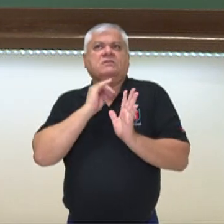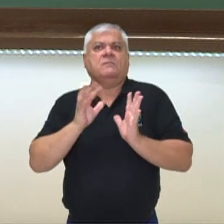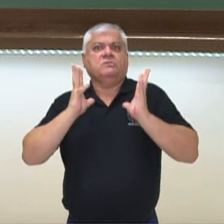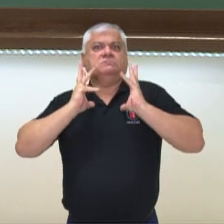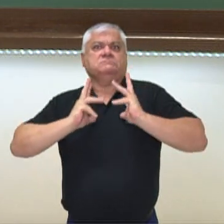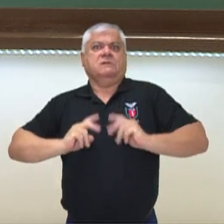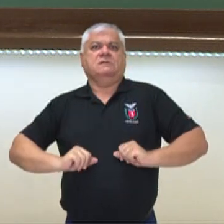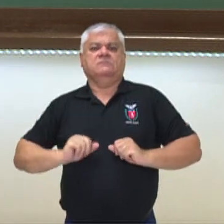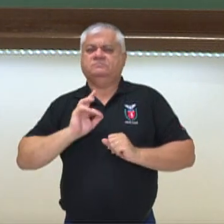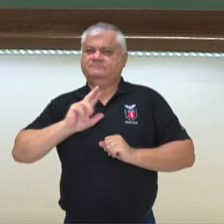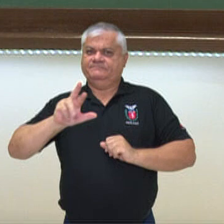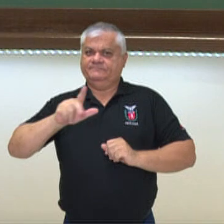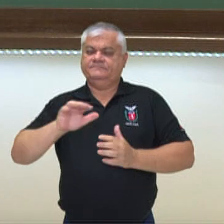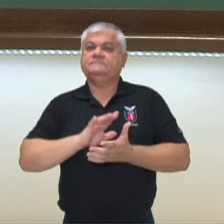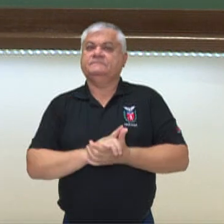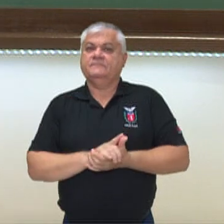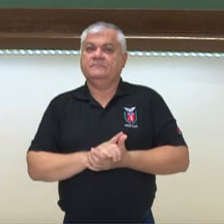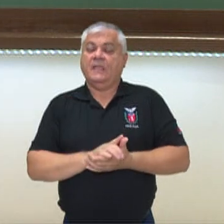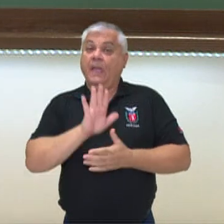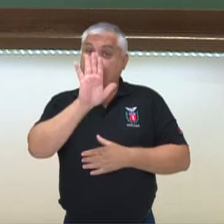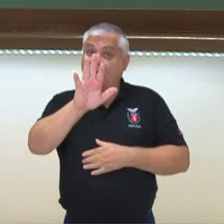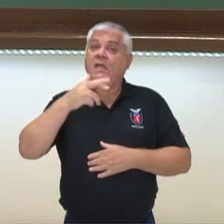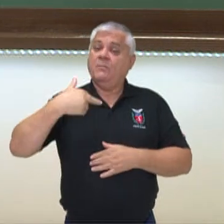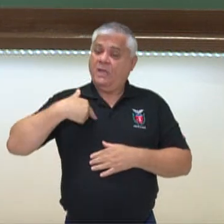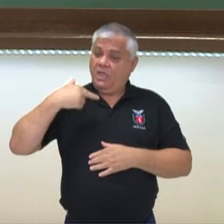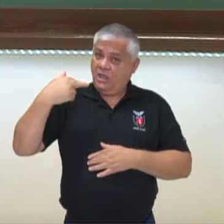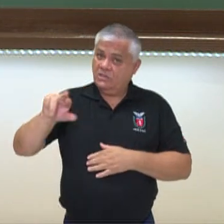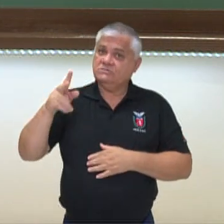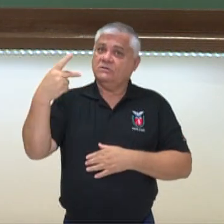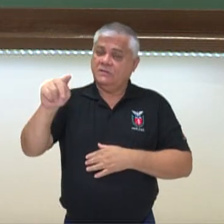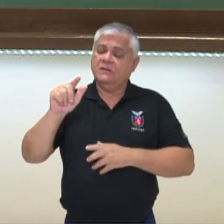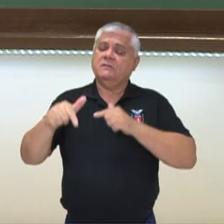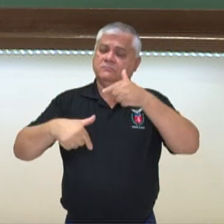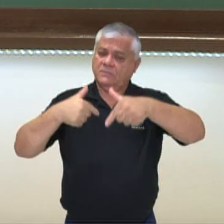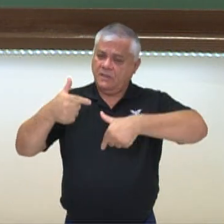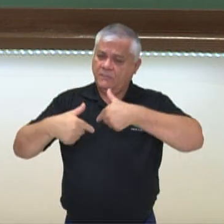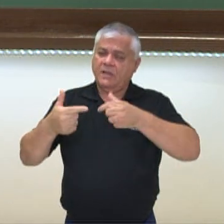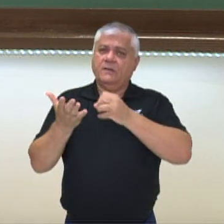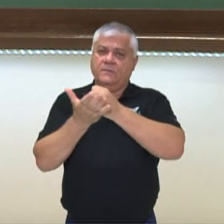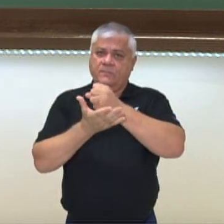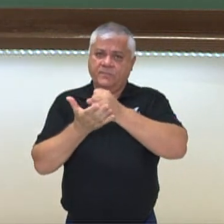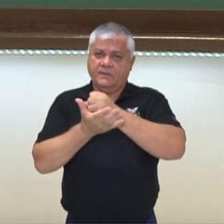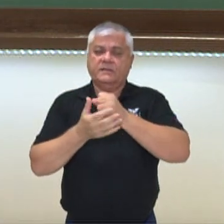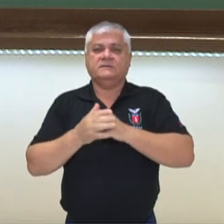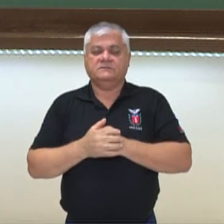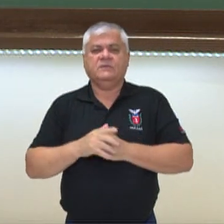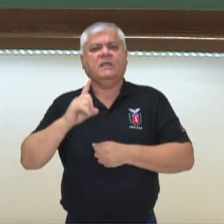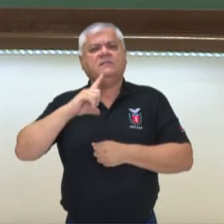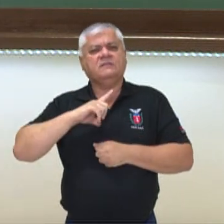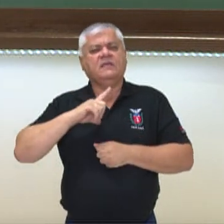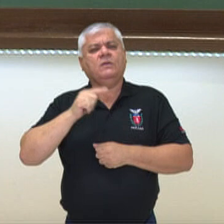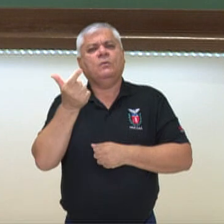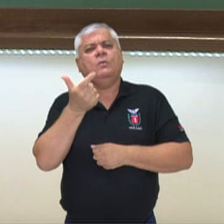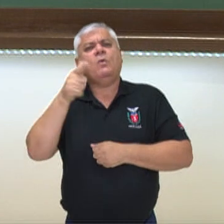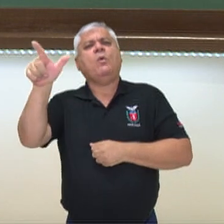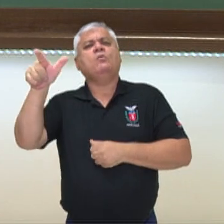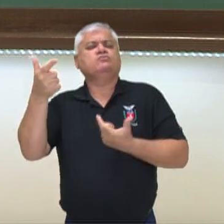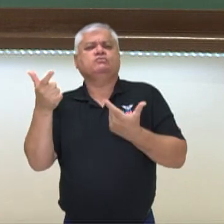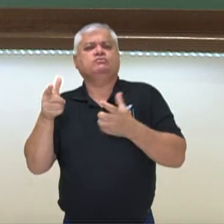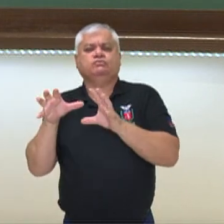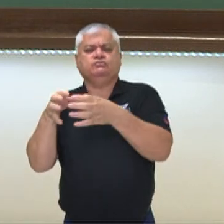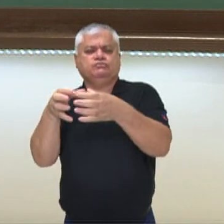outras religiões. Mas também é uma religião e também tem suas obras básicas. Existem outros